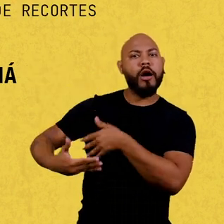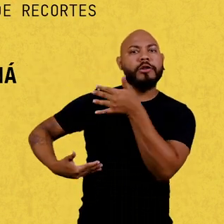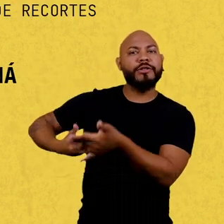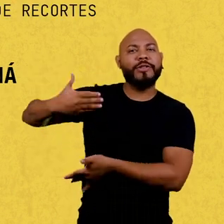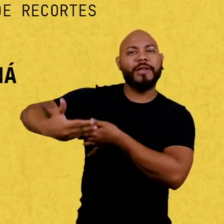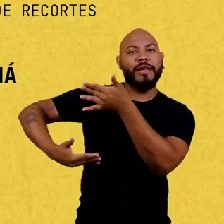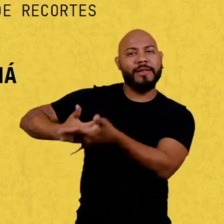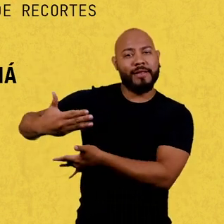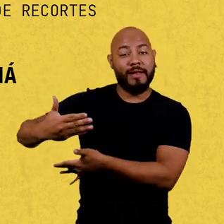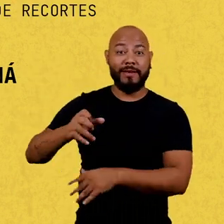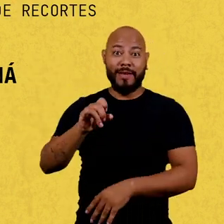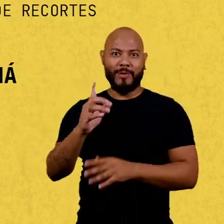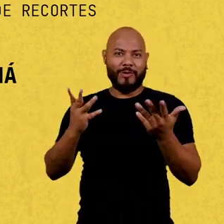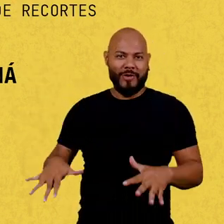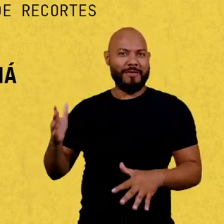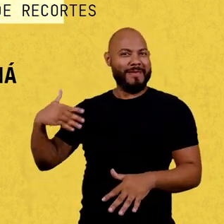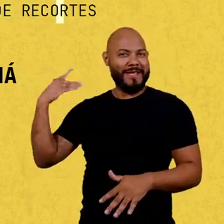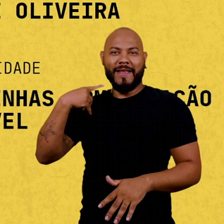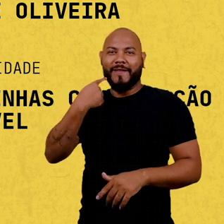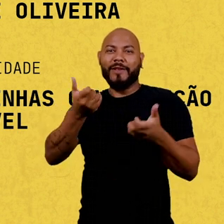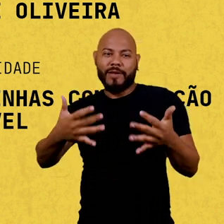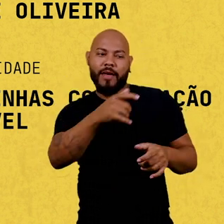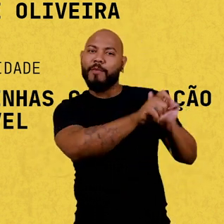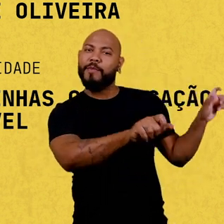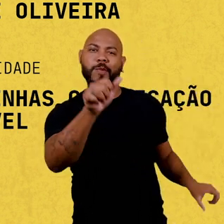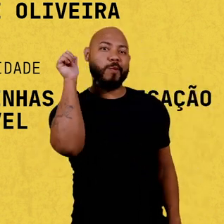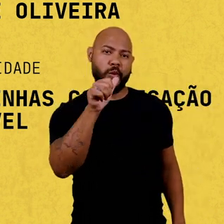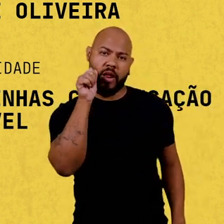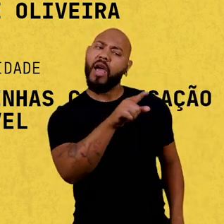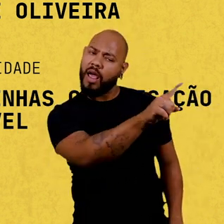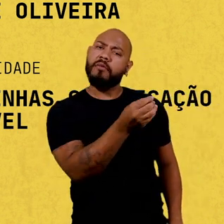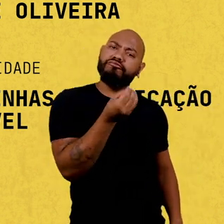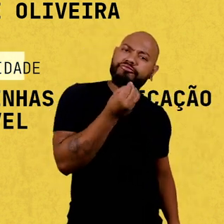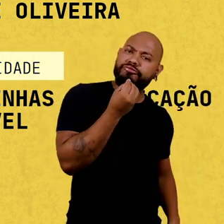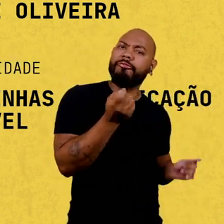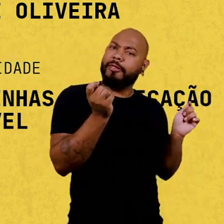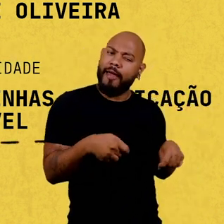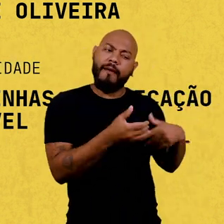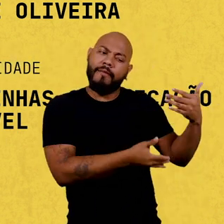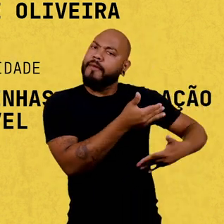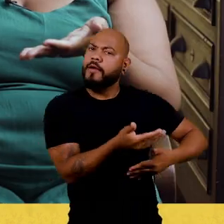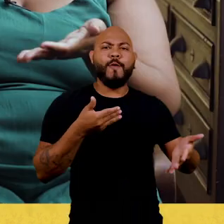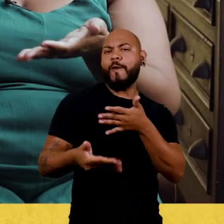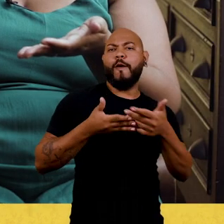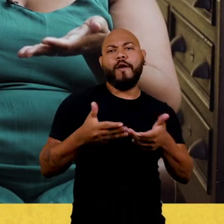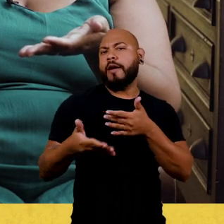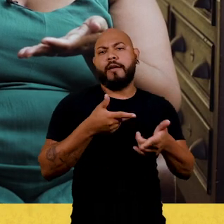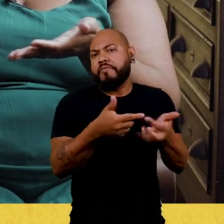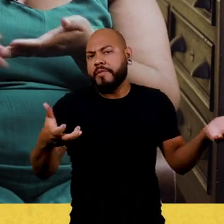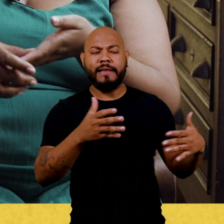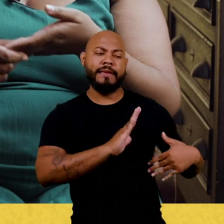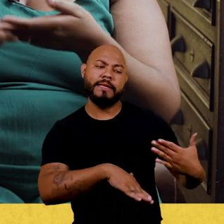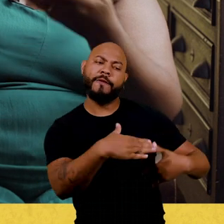eu quero fazer com essa jornada. Esse é meu tempo. Então, quando eu falei do tempo das mulheres, é para dar a ela chance de ter a jornada delas, seja no que